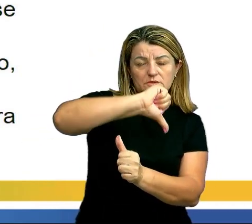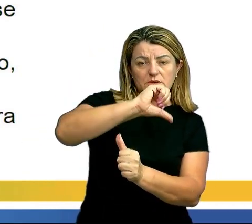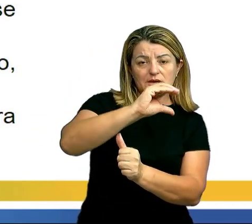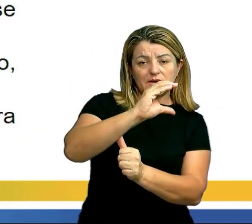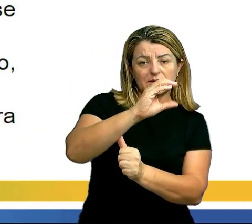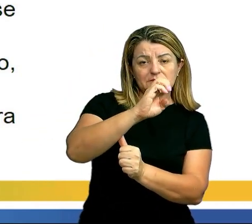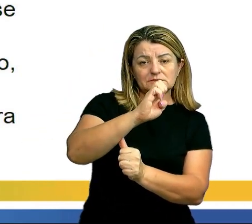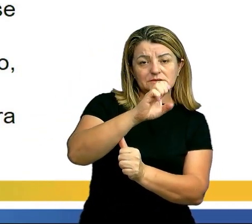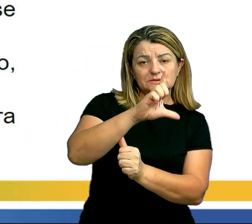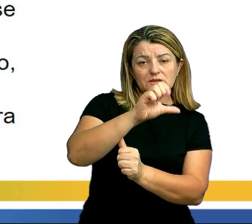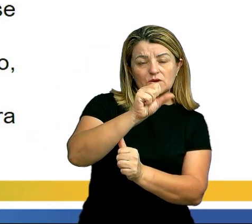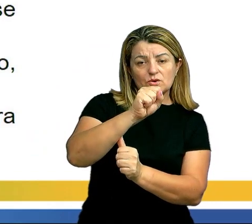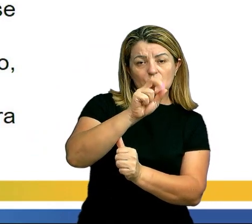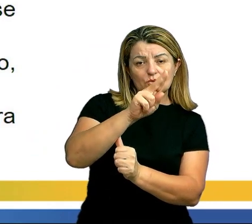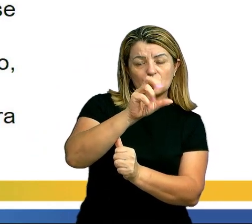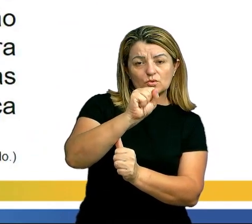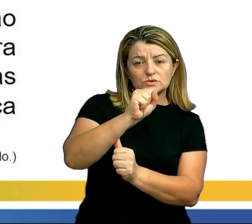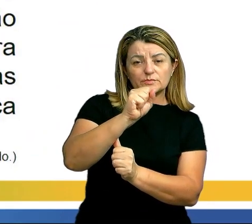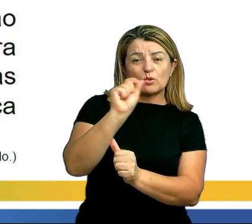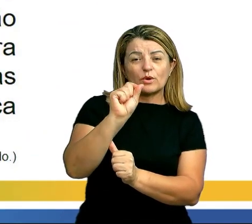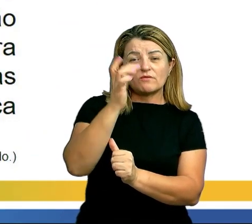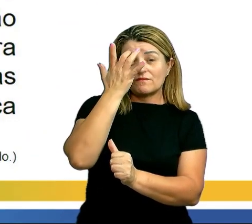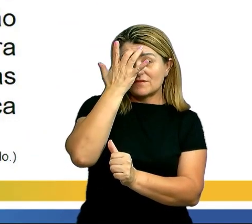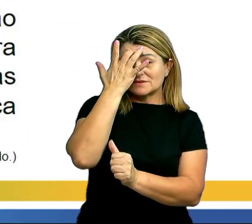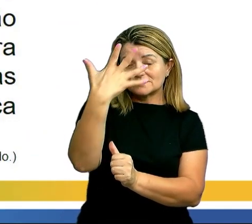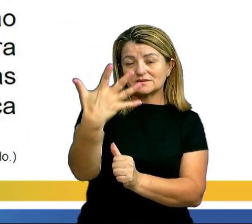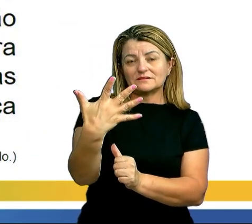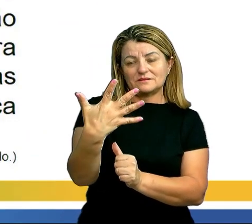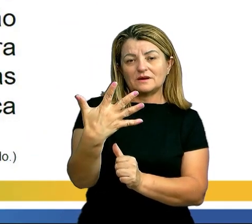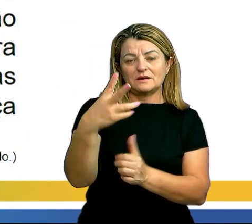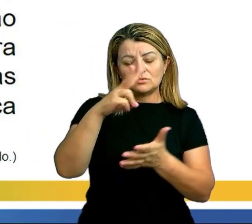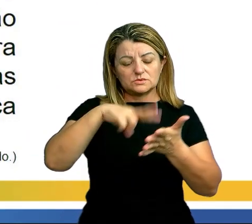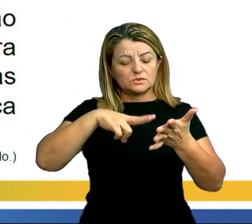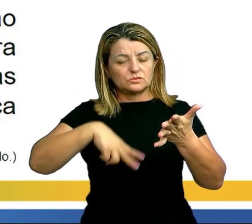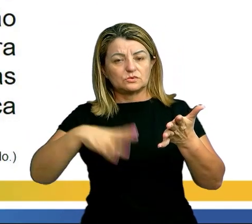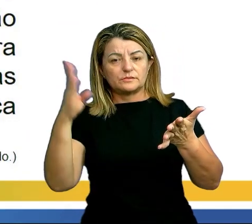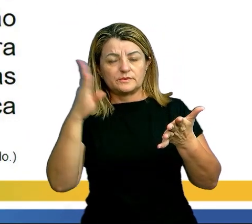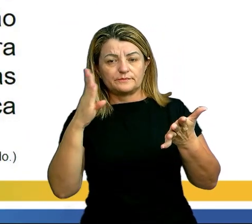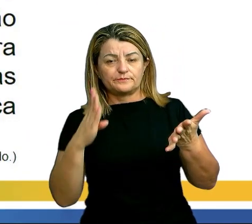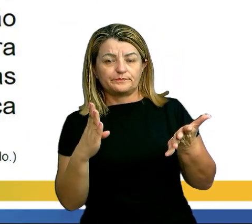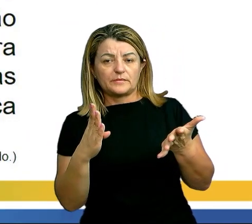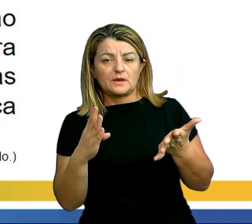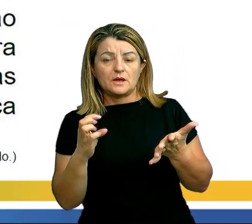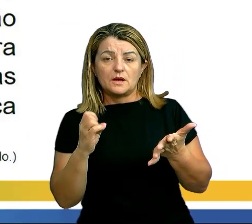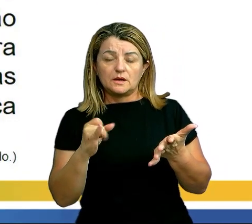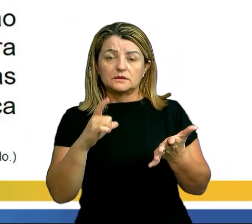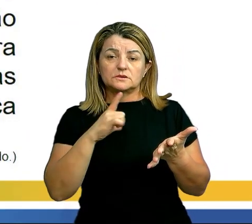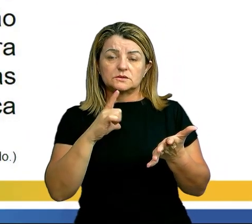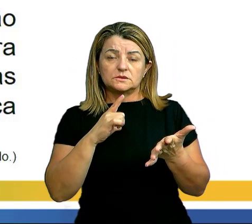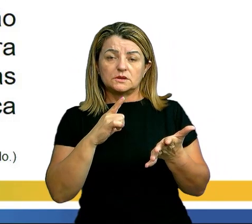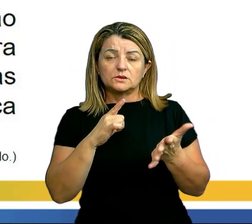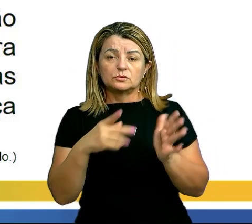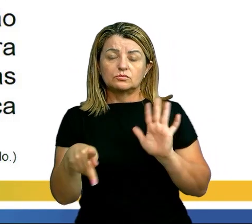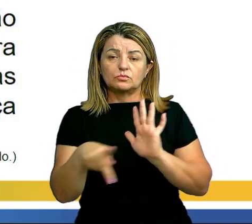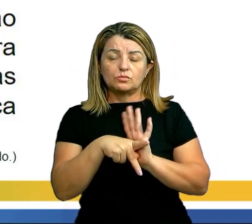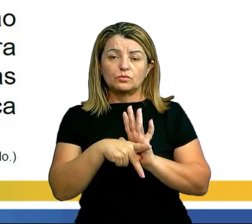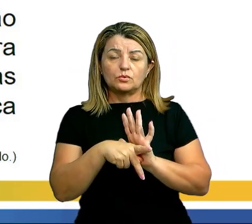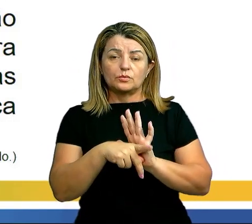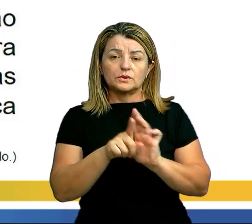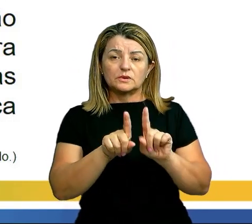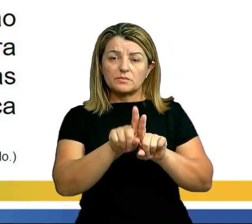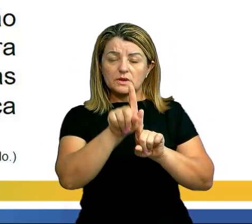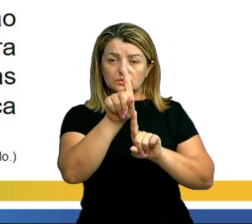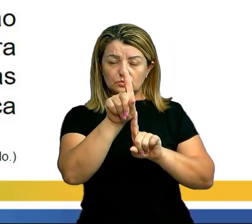para facilitar a compreensão dos leitores brasileiros. Então, observa, está sendo dada uma determinada temperatura e